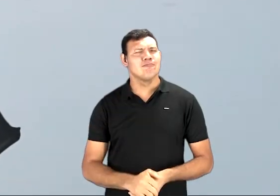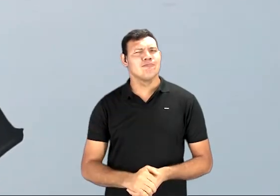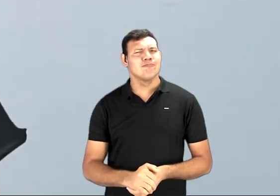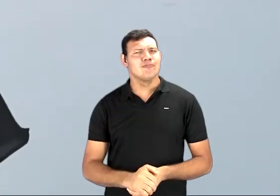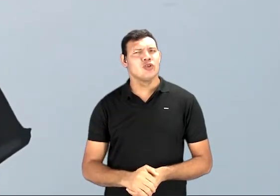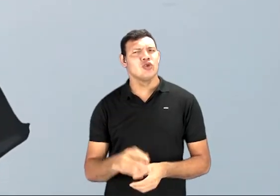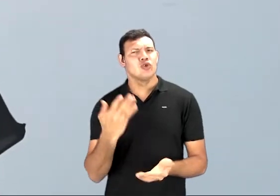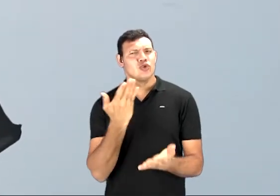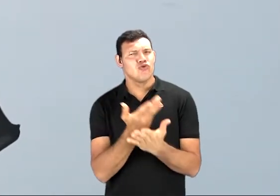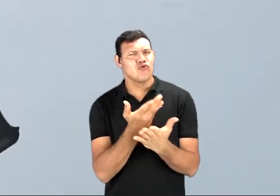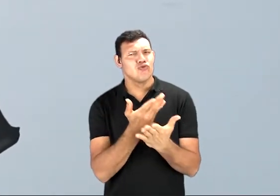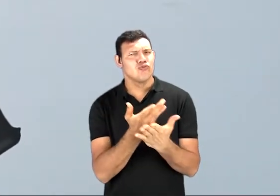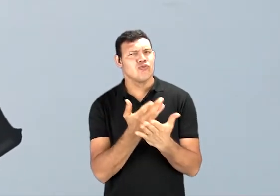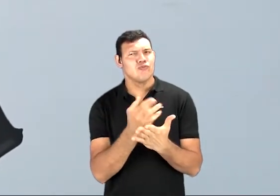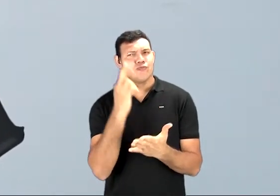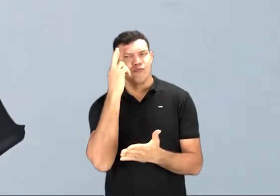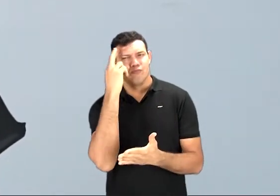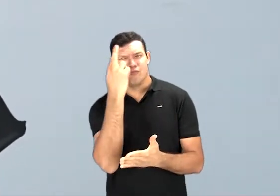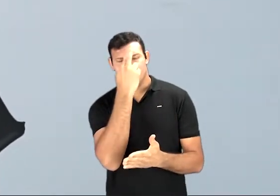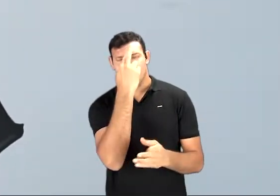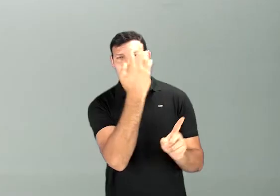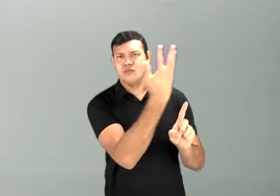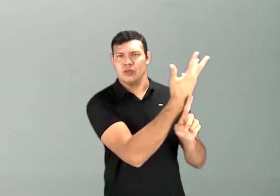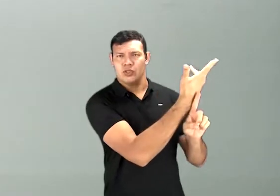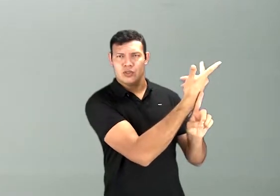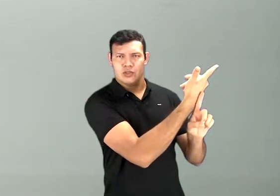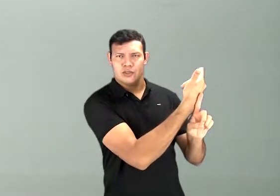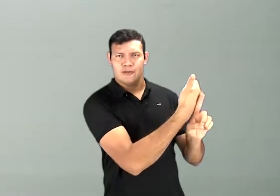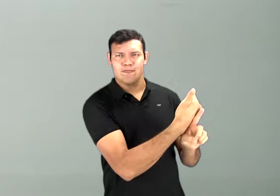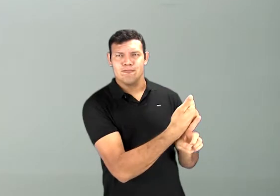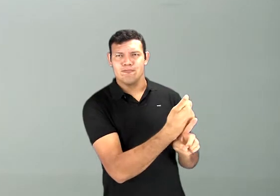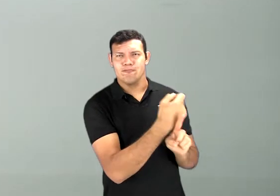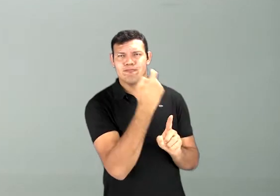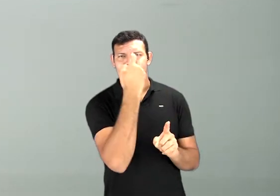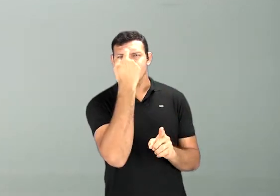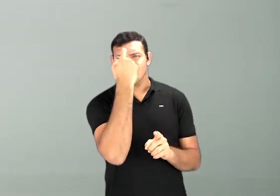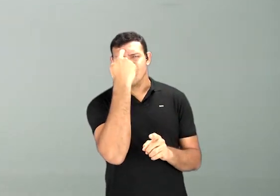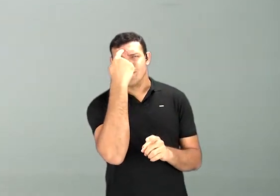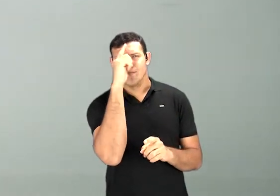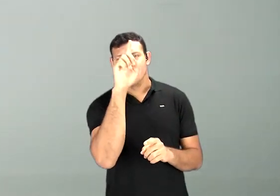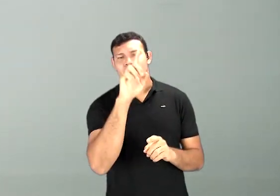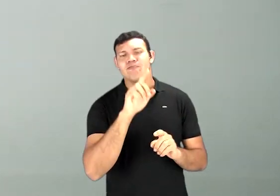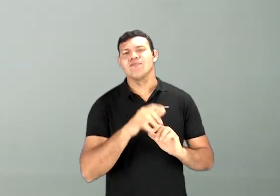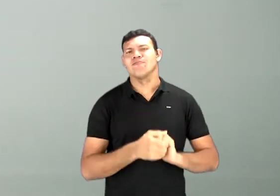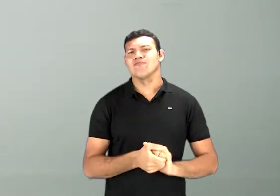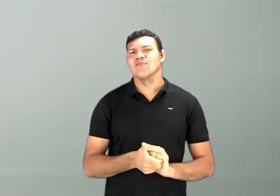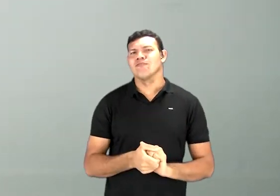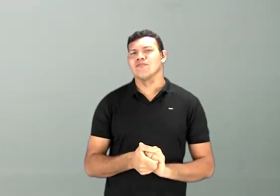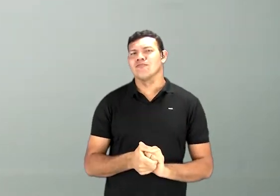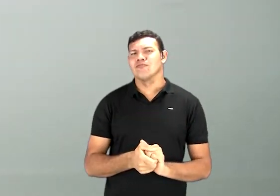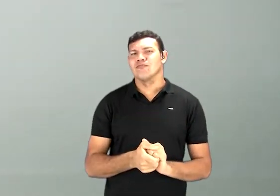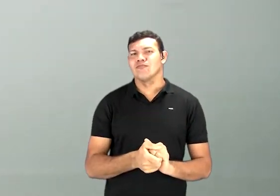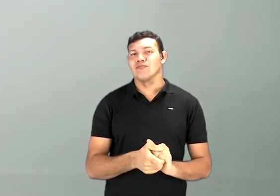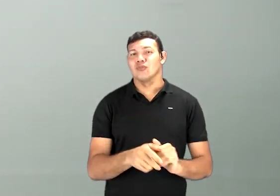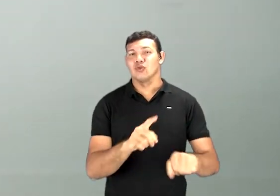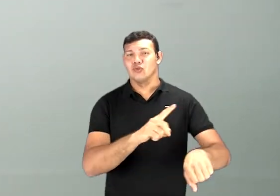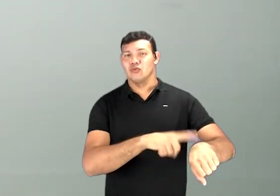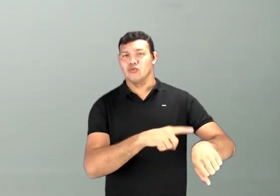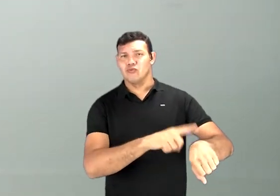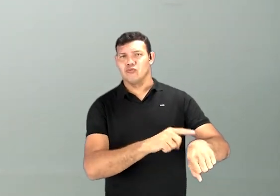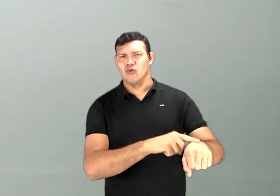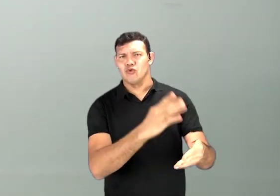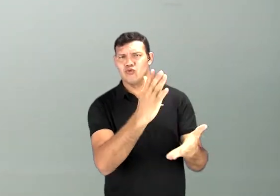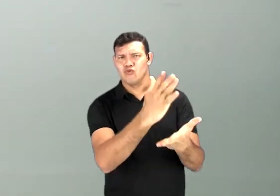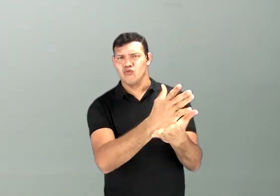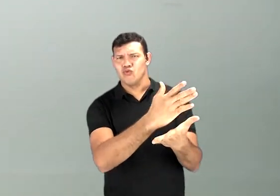da arte a partir da ideia que nós temos sobre a divisão do tempo.